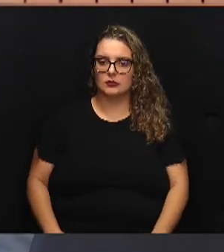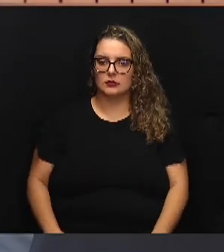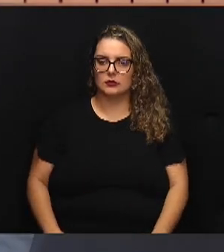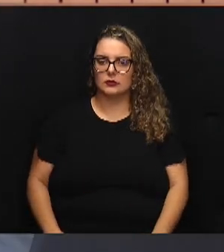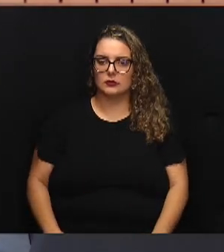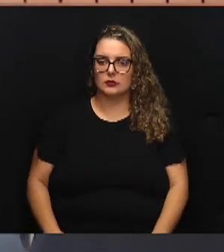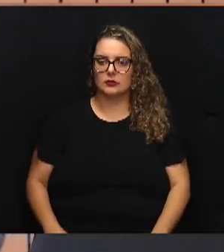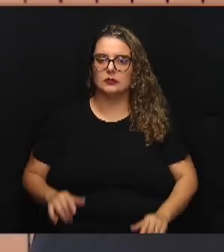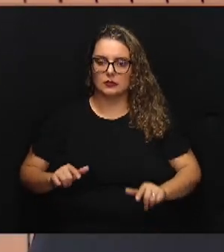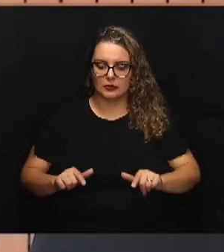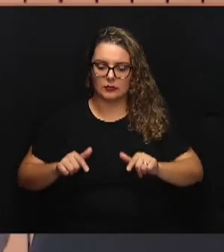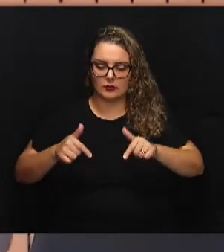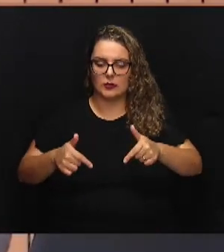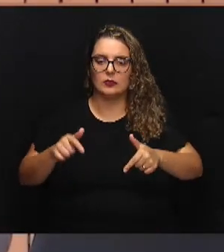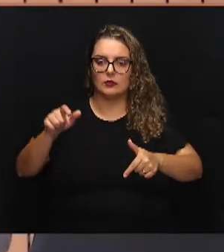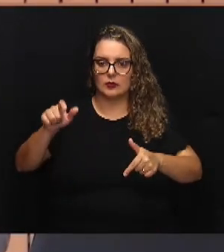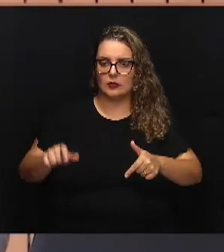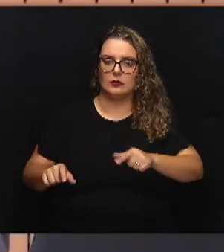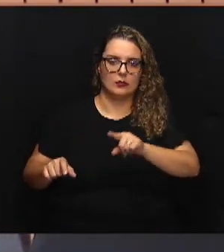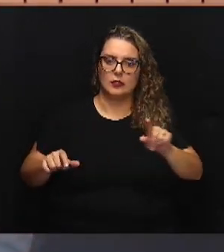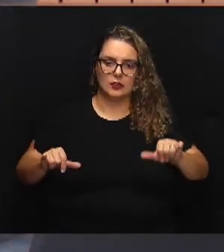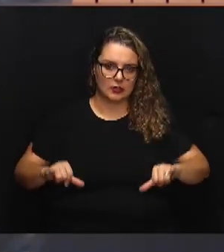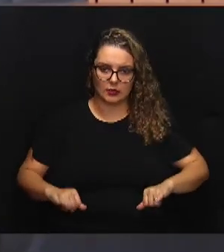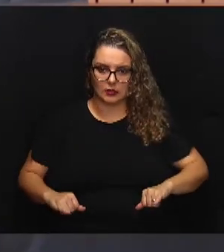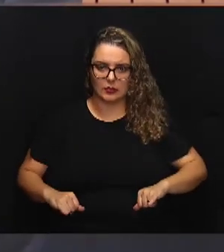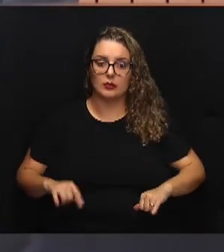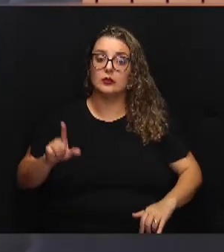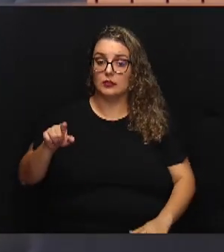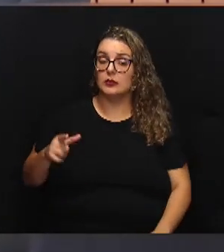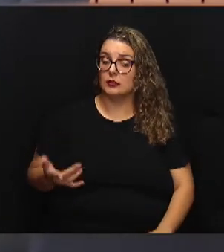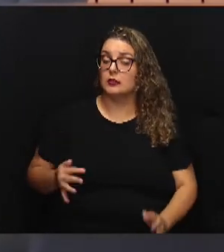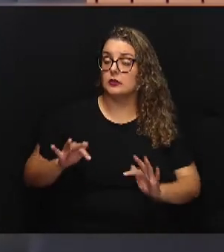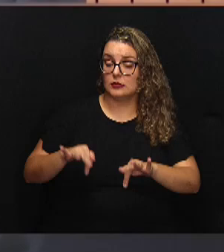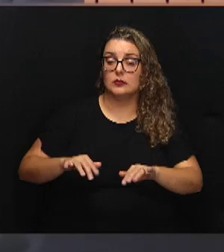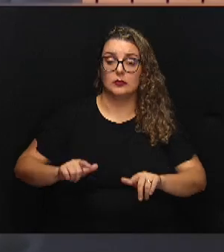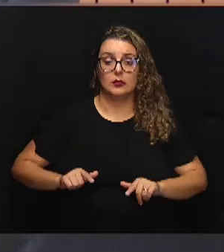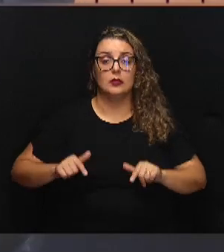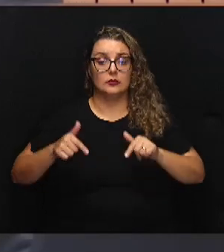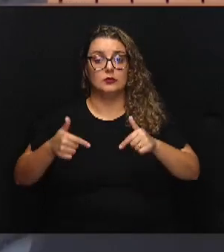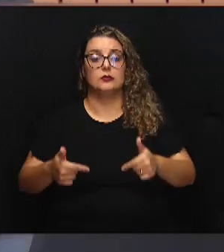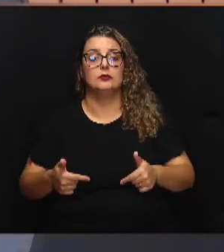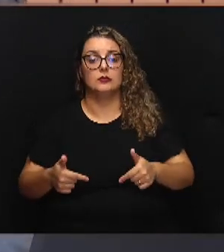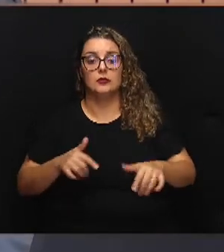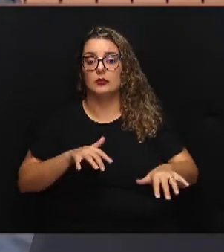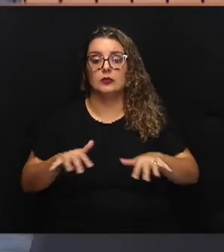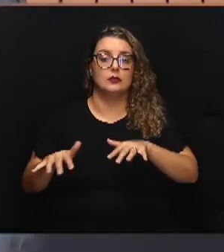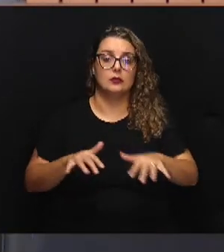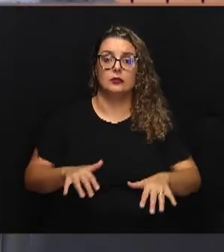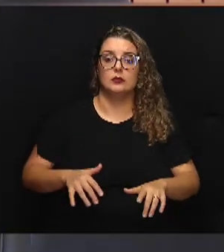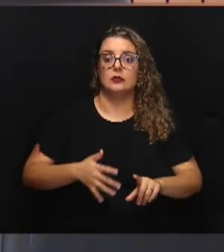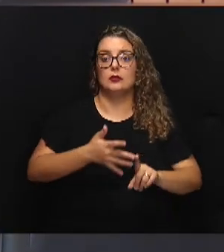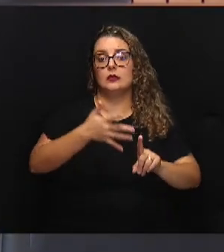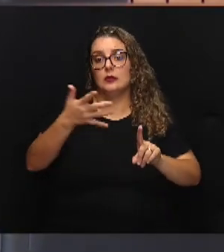A luta para que uma pessoa não sofra. E é essa, no final, a luta do movimento LGBTQIA+,